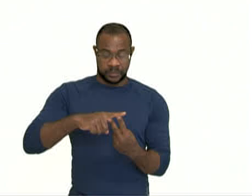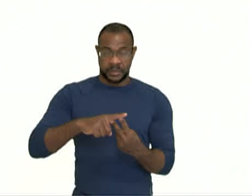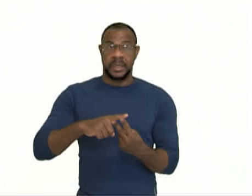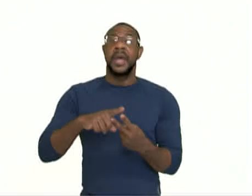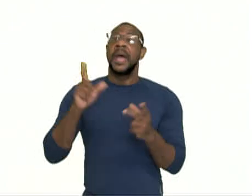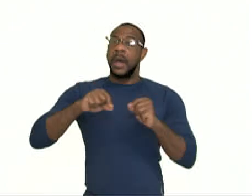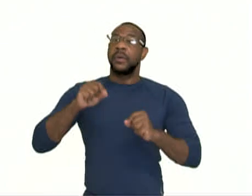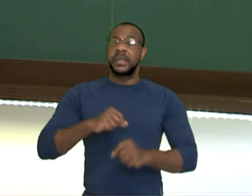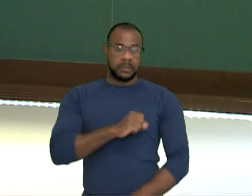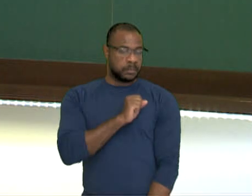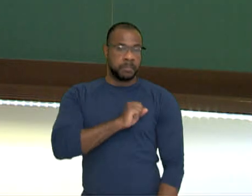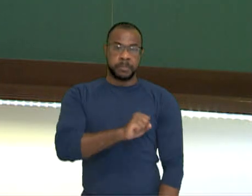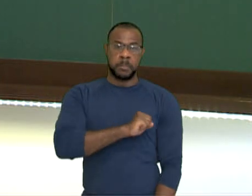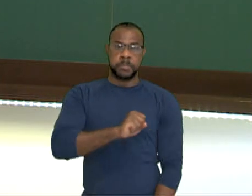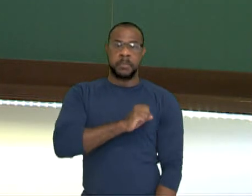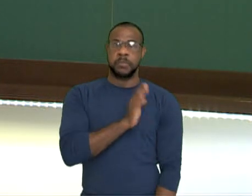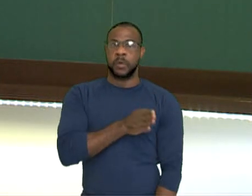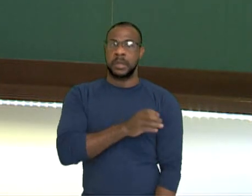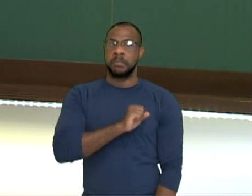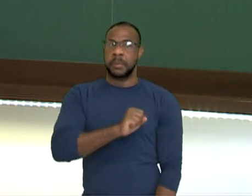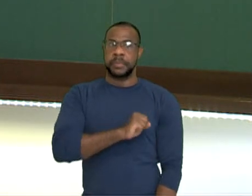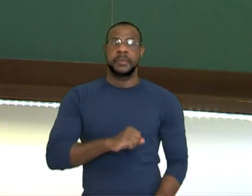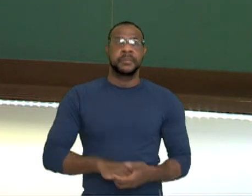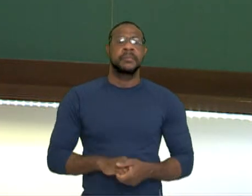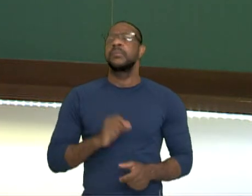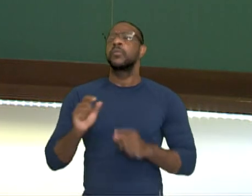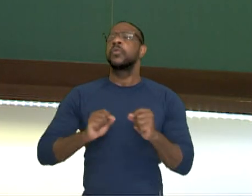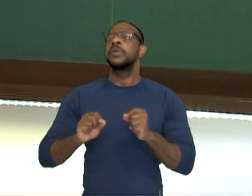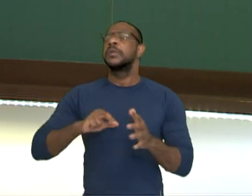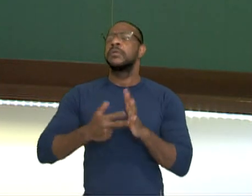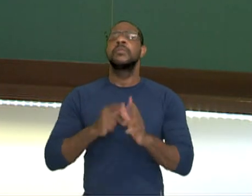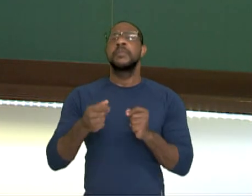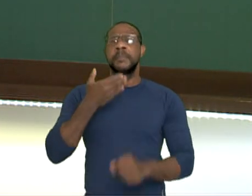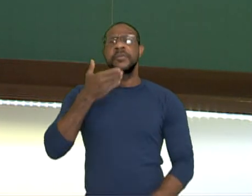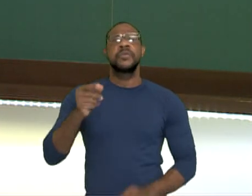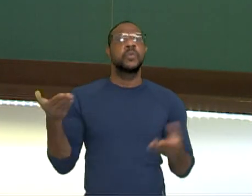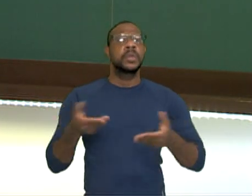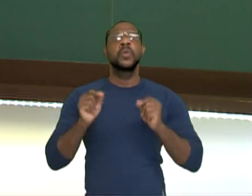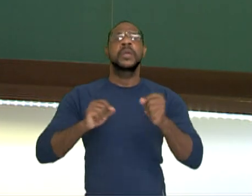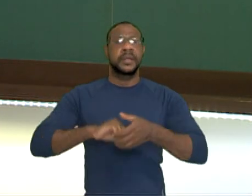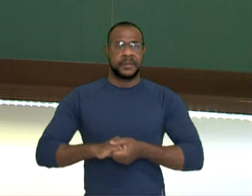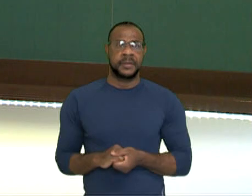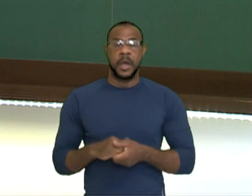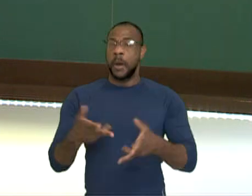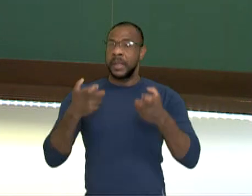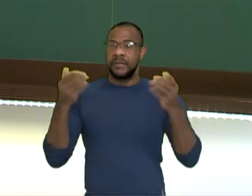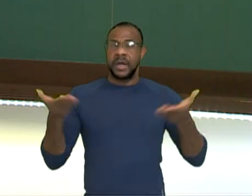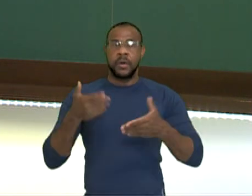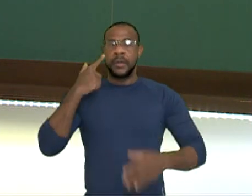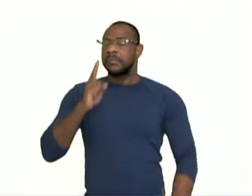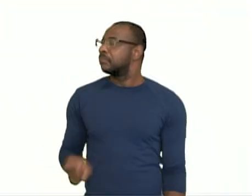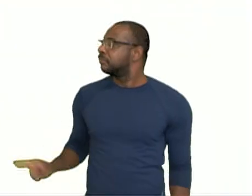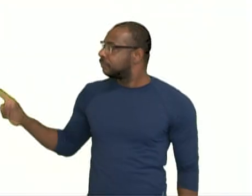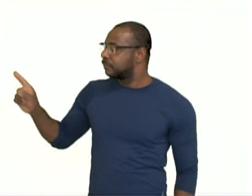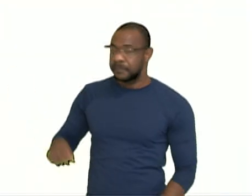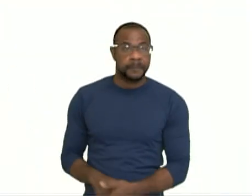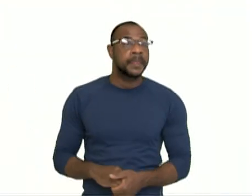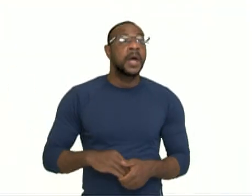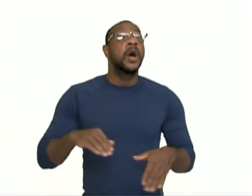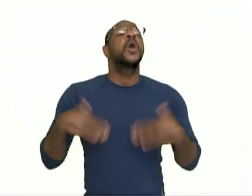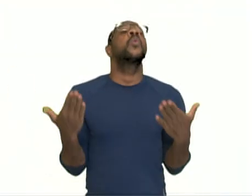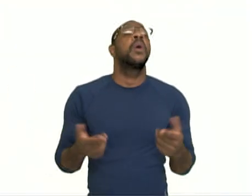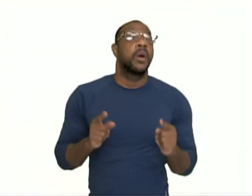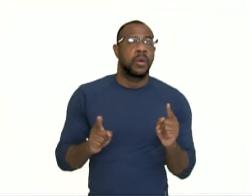batimento cardíaco. Olha que interessante. O que ele vai pedir para a gente então? Então vamos observar o gráfico. Qual